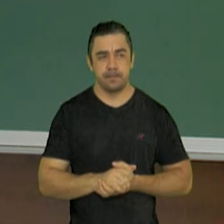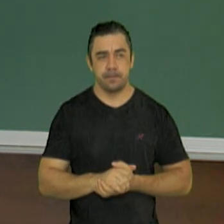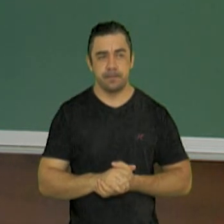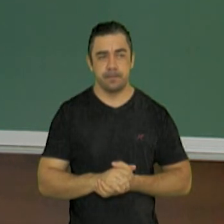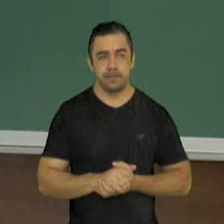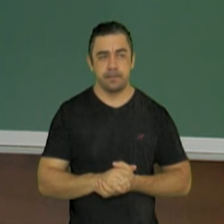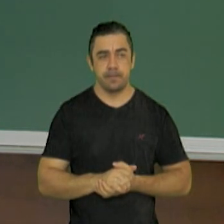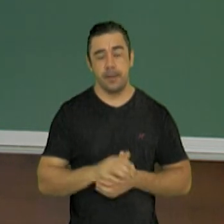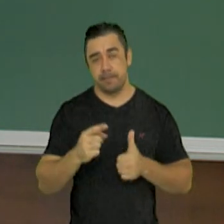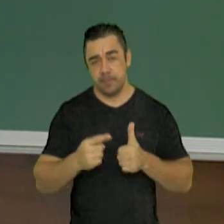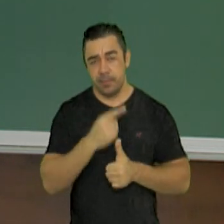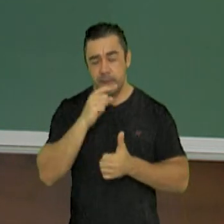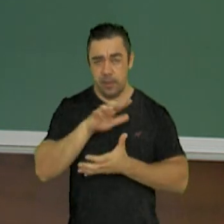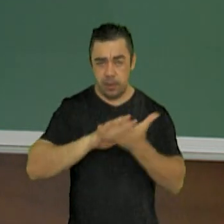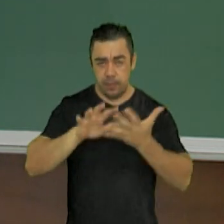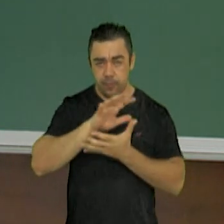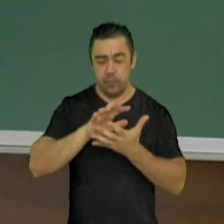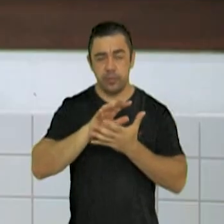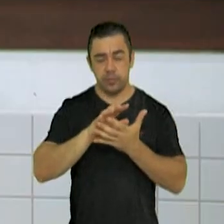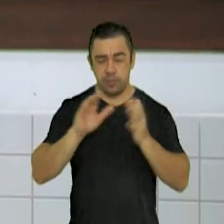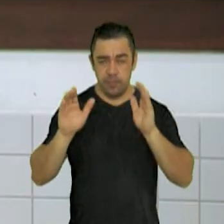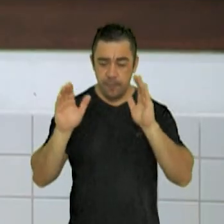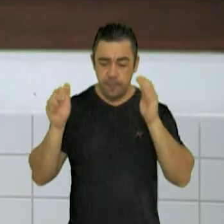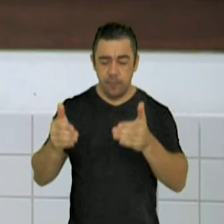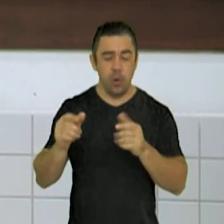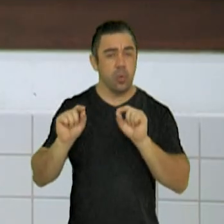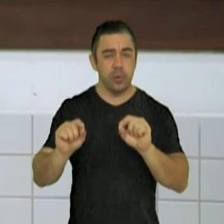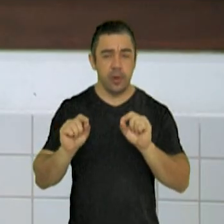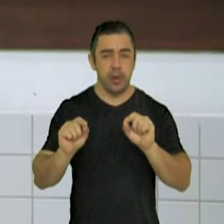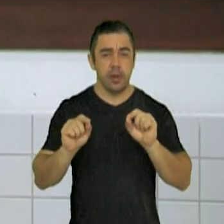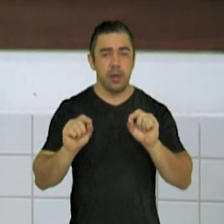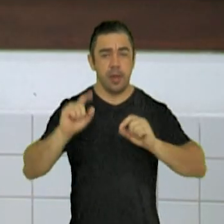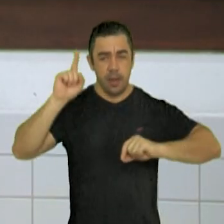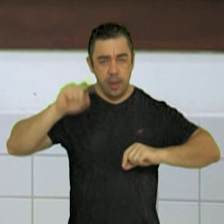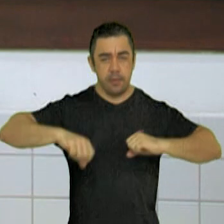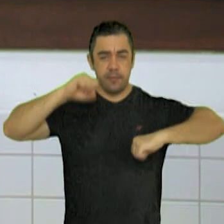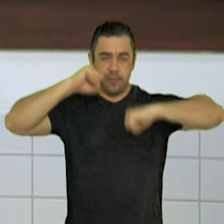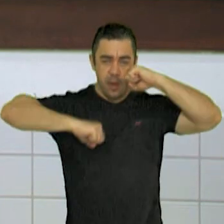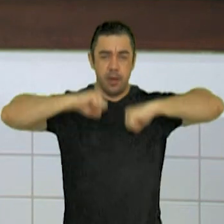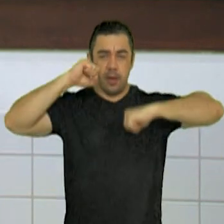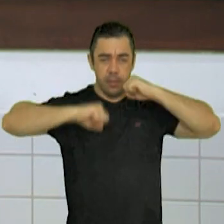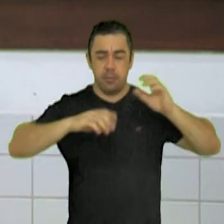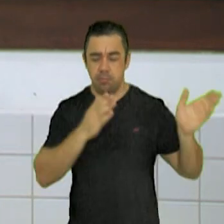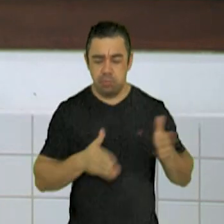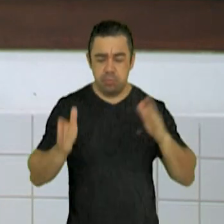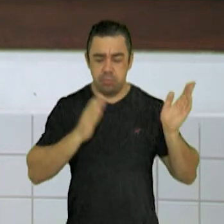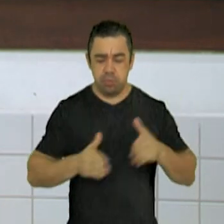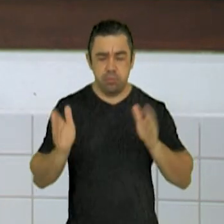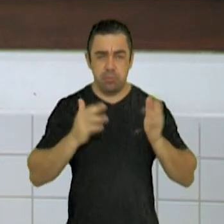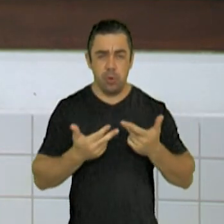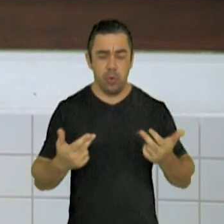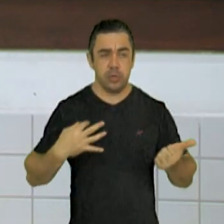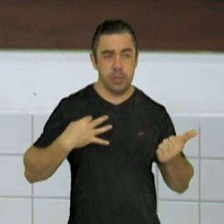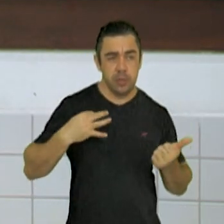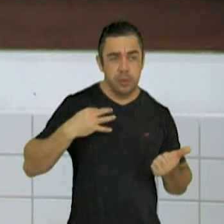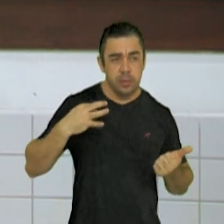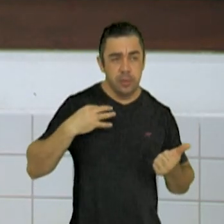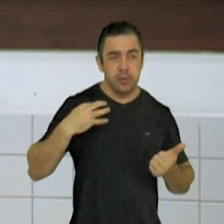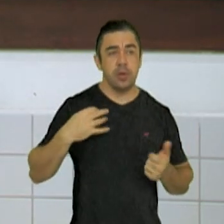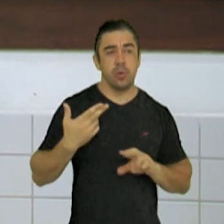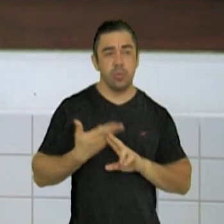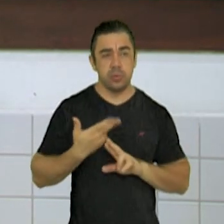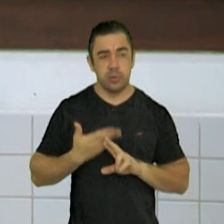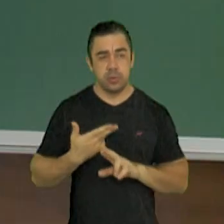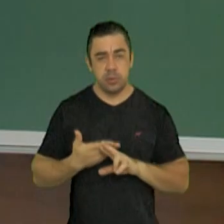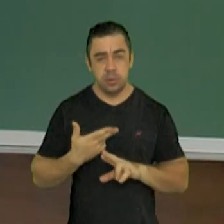A primeira Revolução Industrial tinha o foco na atividade fabril, né, a fabricação de tecidos e de vestuário,